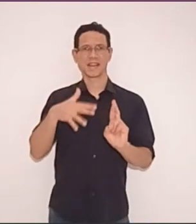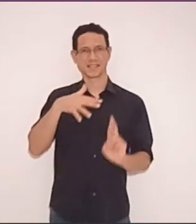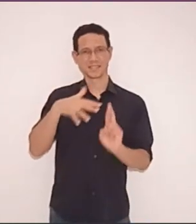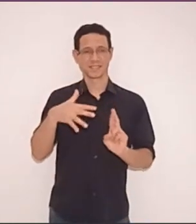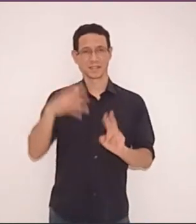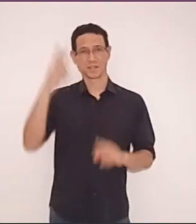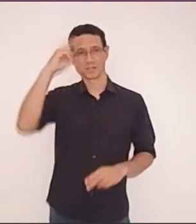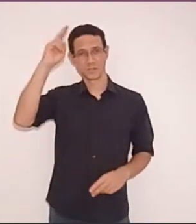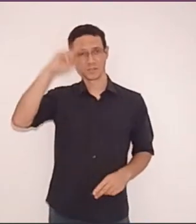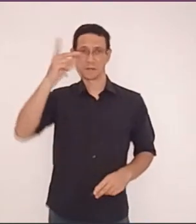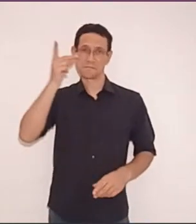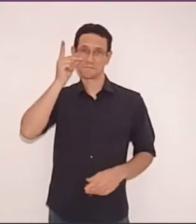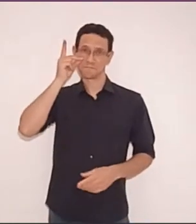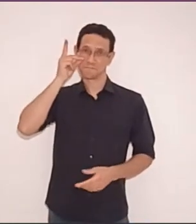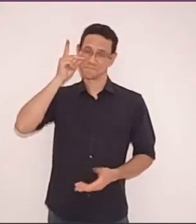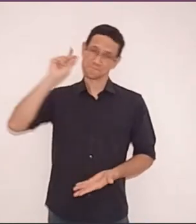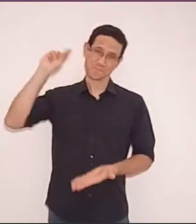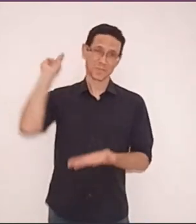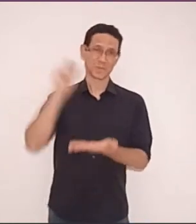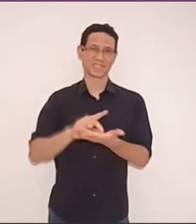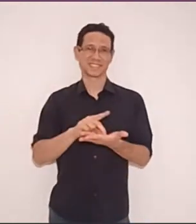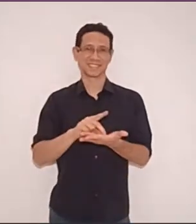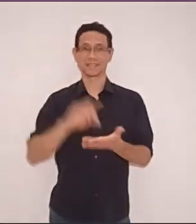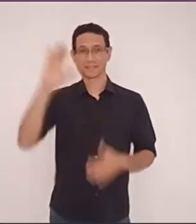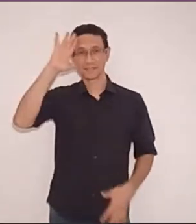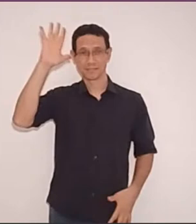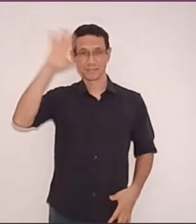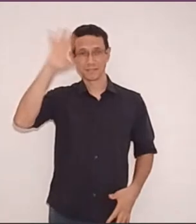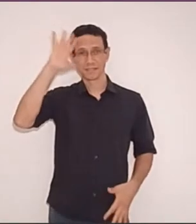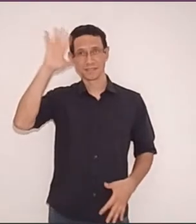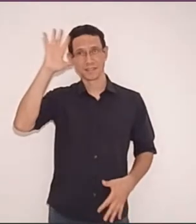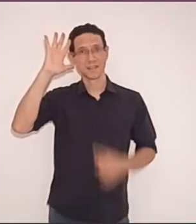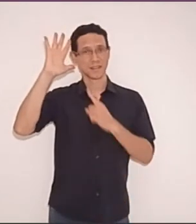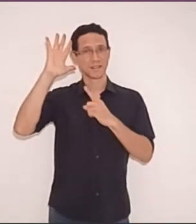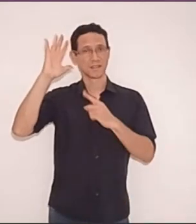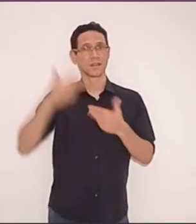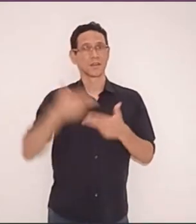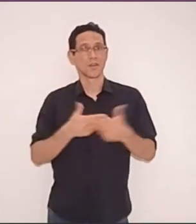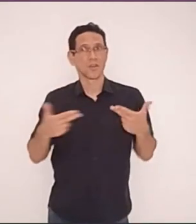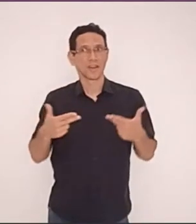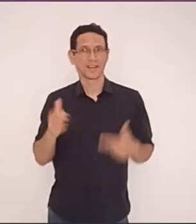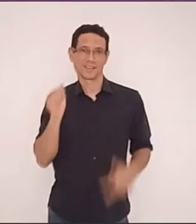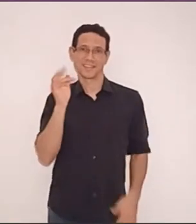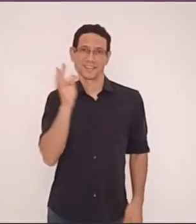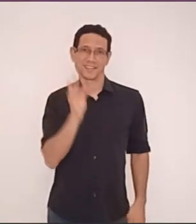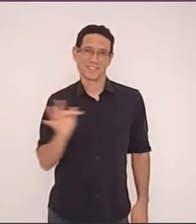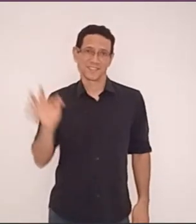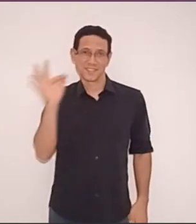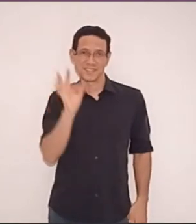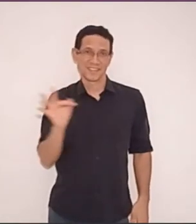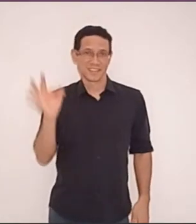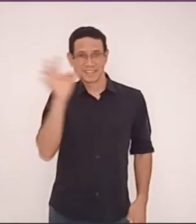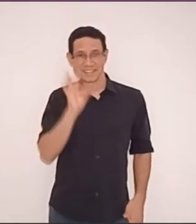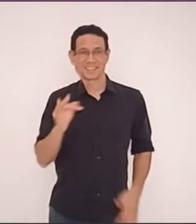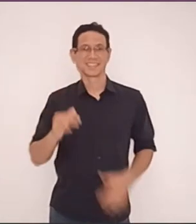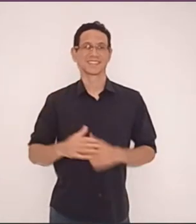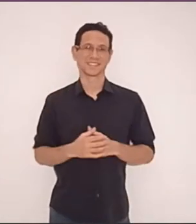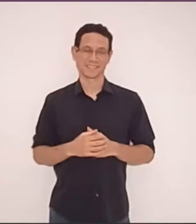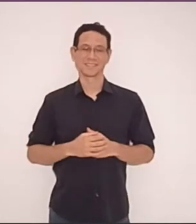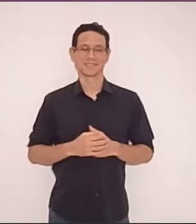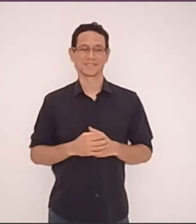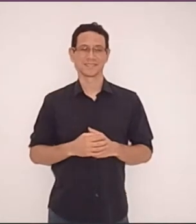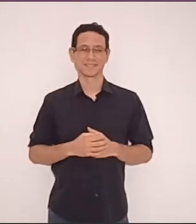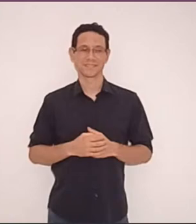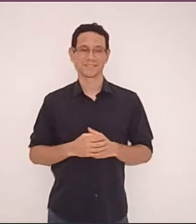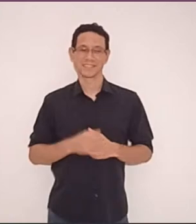Vida Real Park é teoria é coisa de academicismo Tá